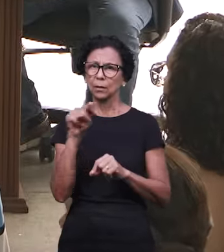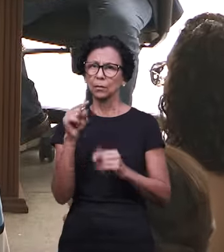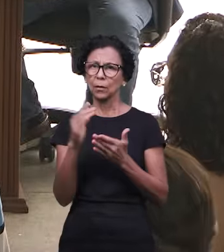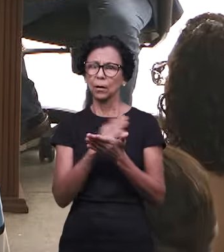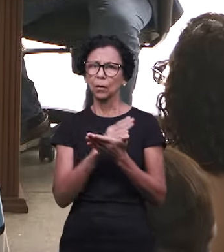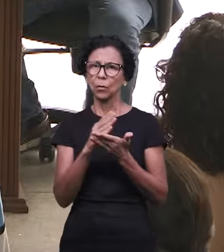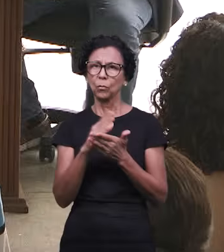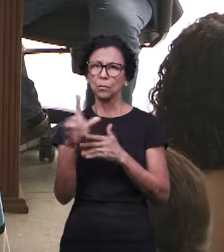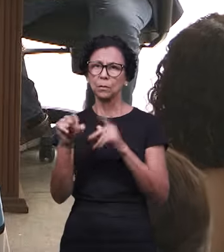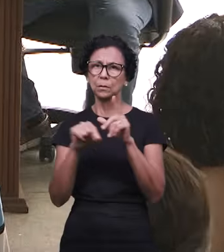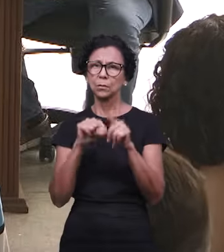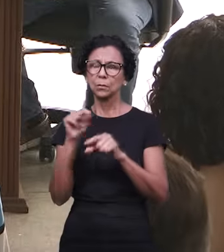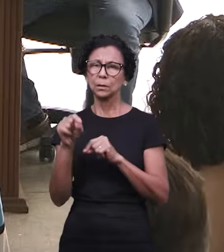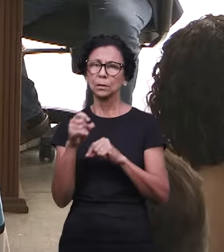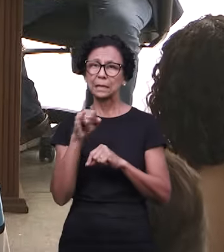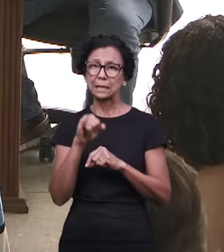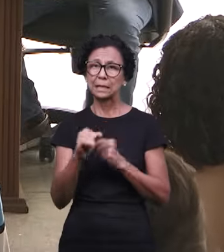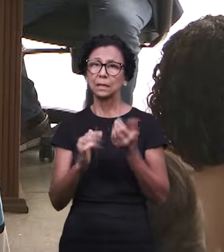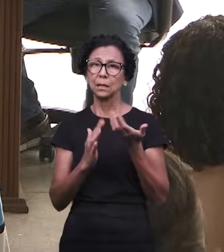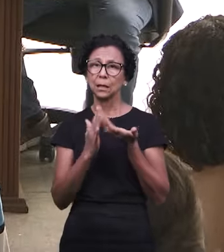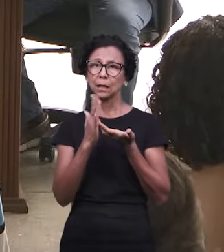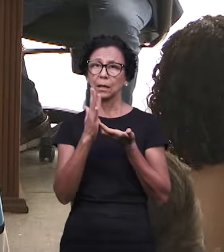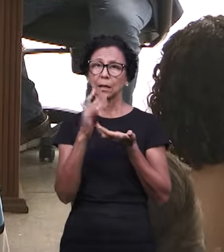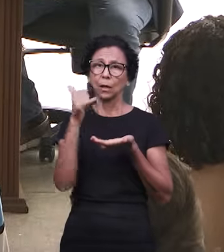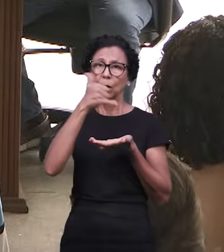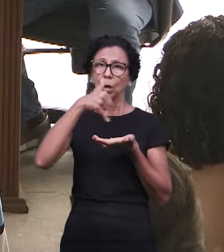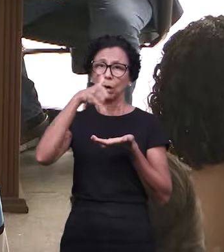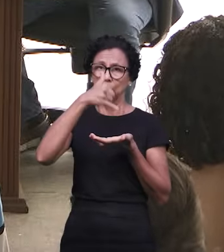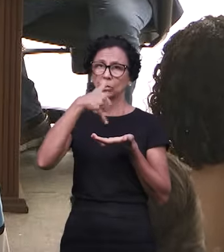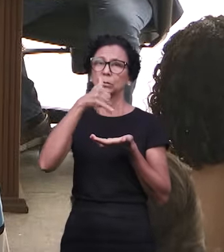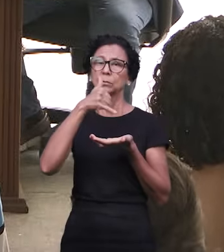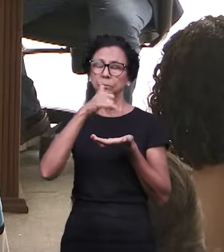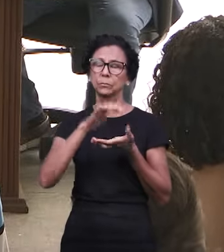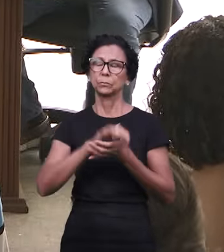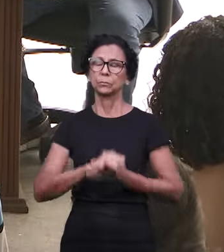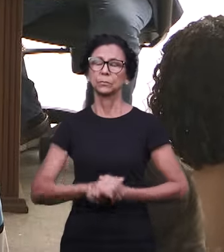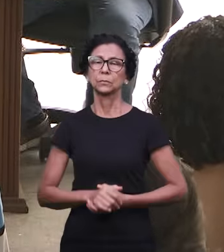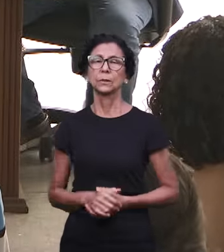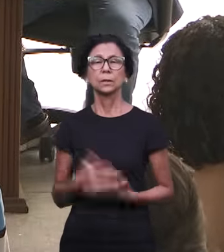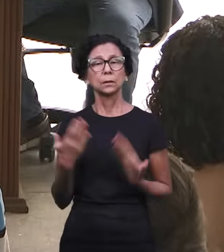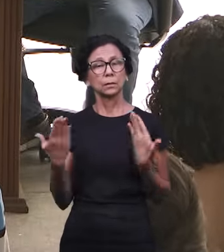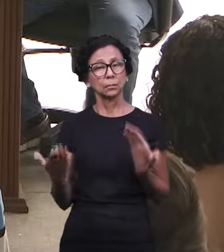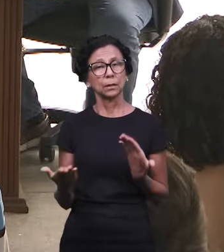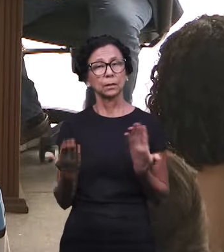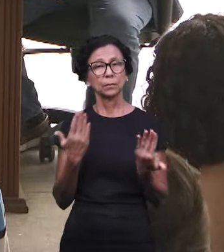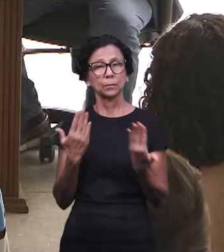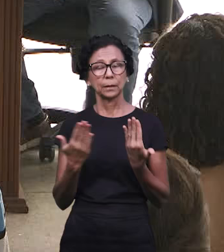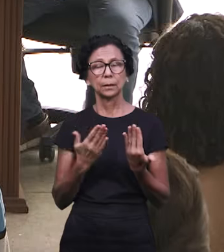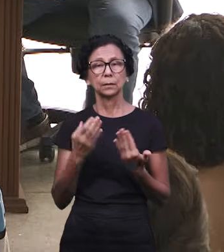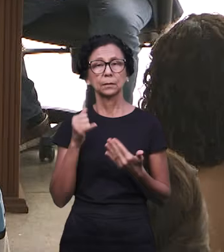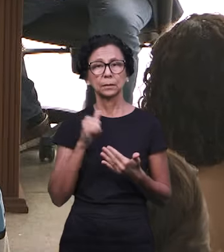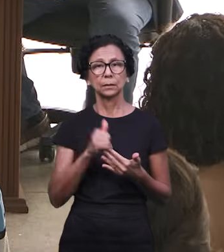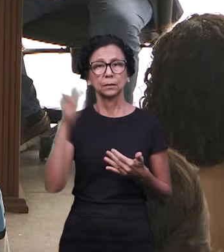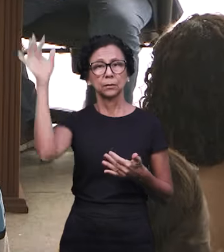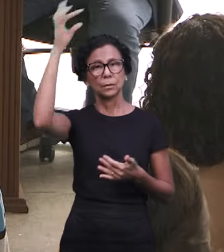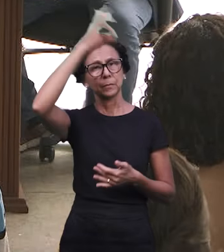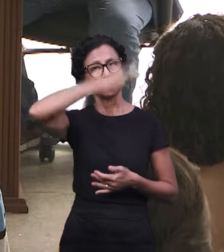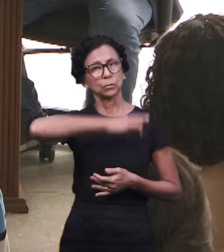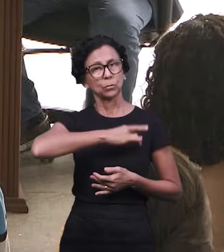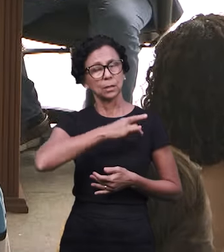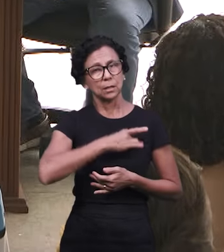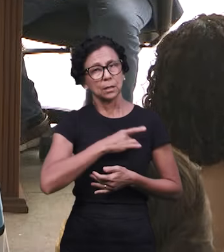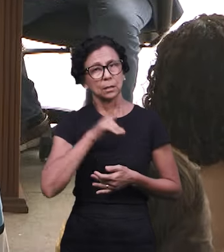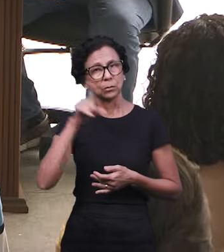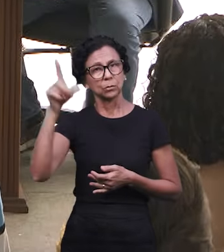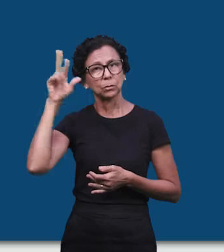foi escolhido quem estava com óleo na candeia. Só quem tem o Espírito Santo na sua vida, a luz para iluminar o seu rosto,